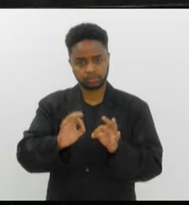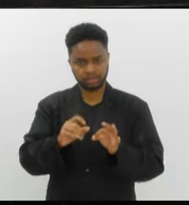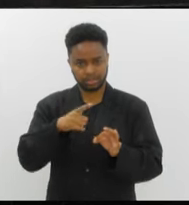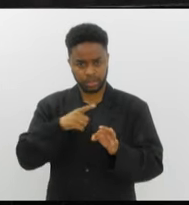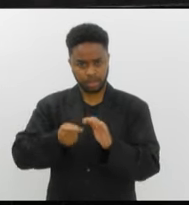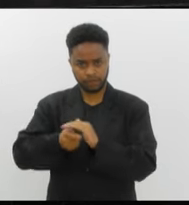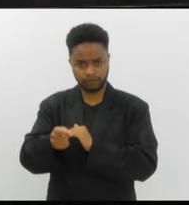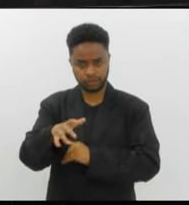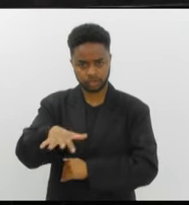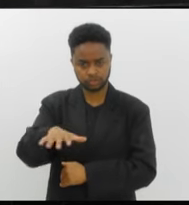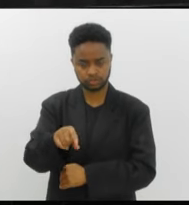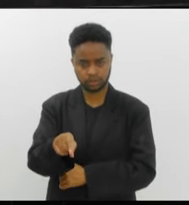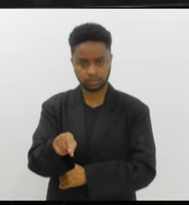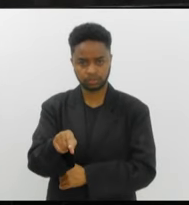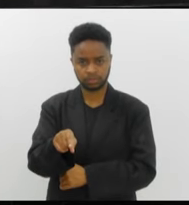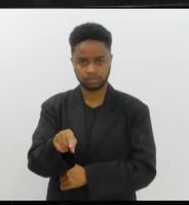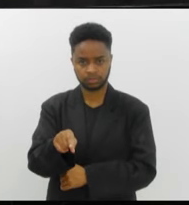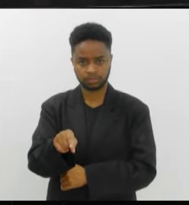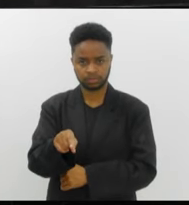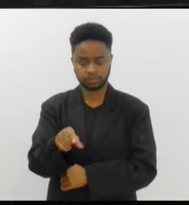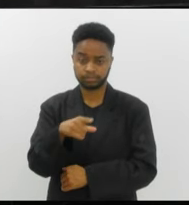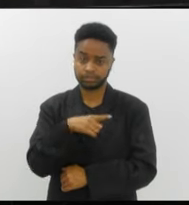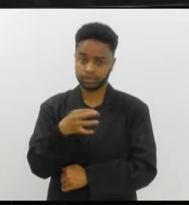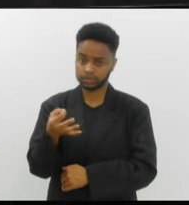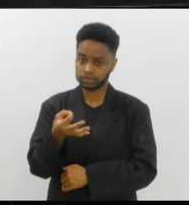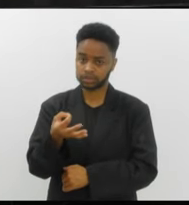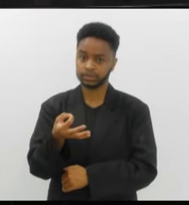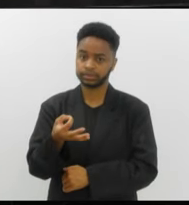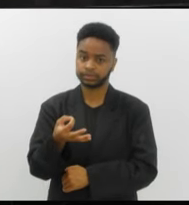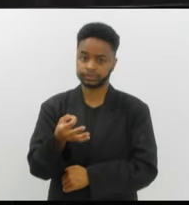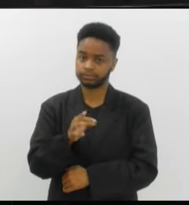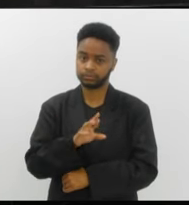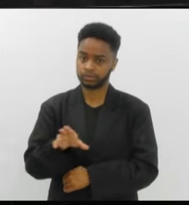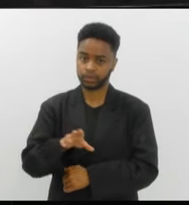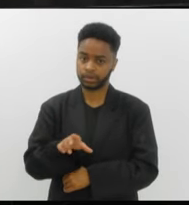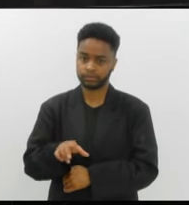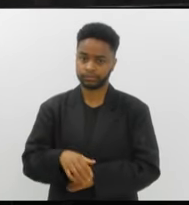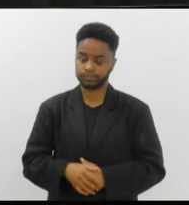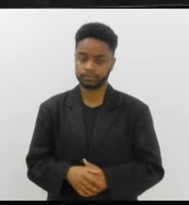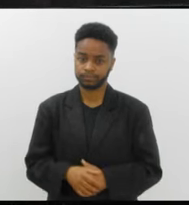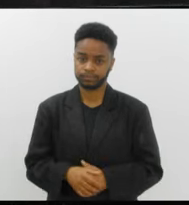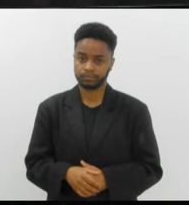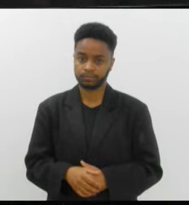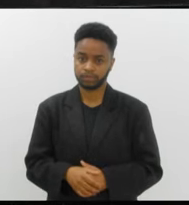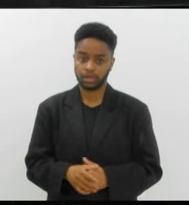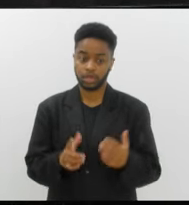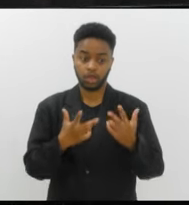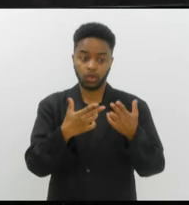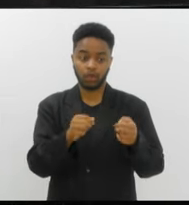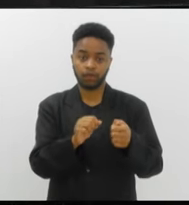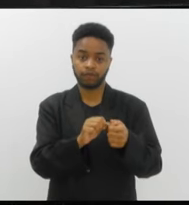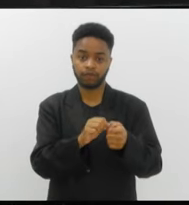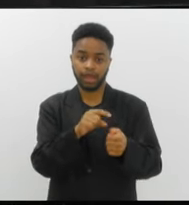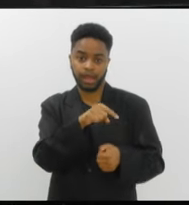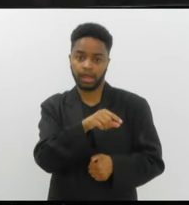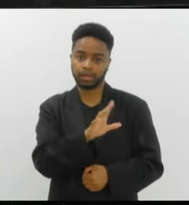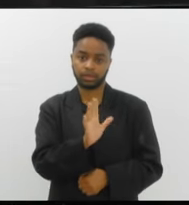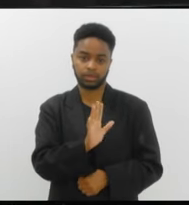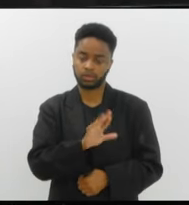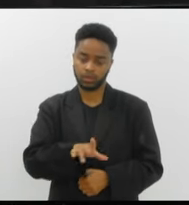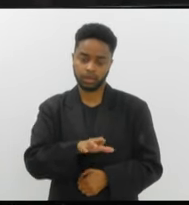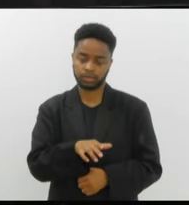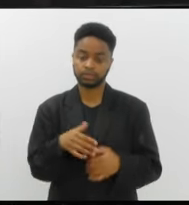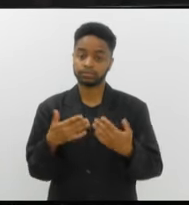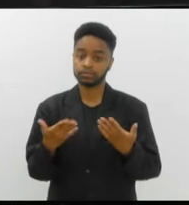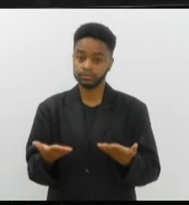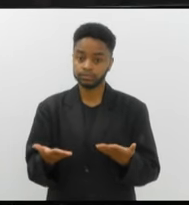sendo feitos? Garanto que não no volume necessário. Será que